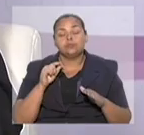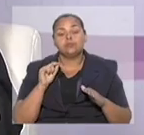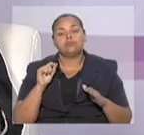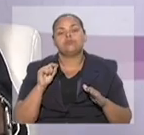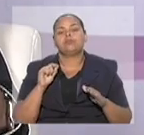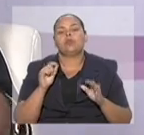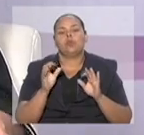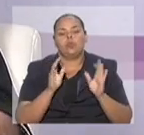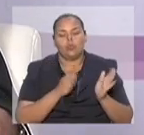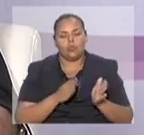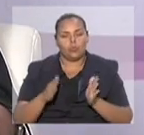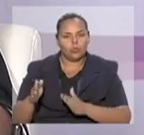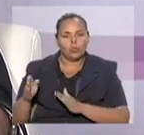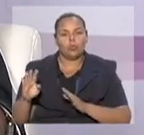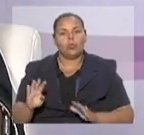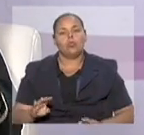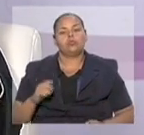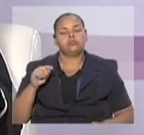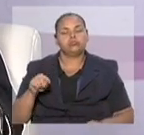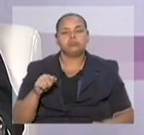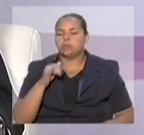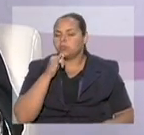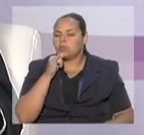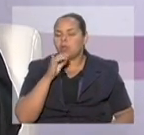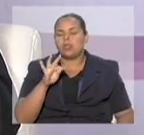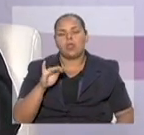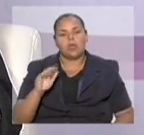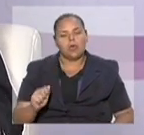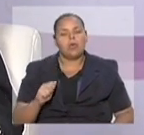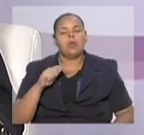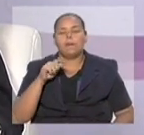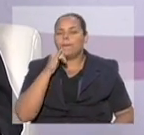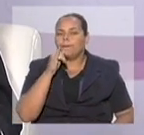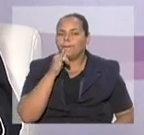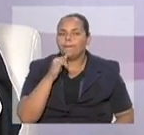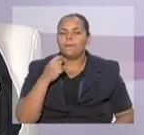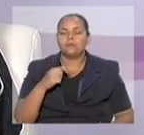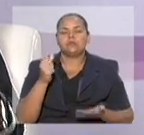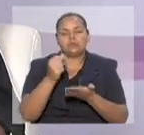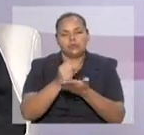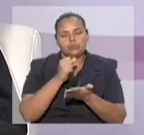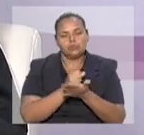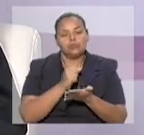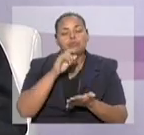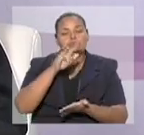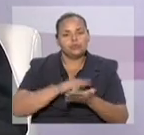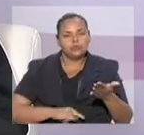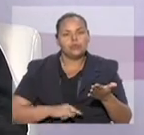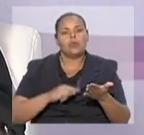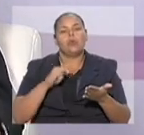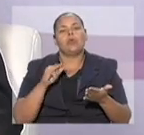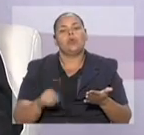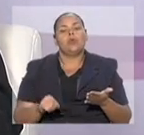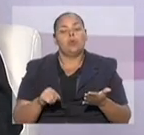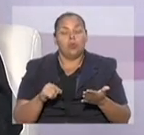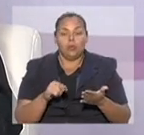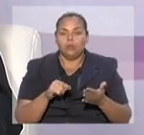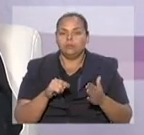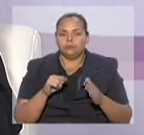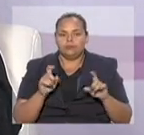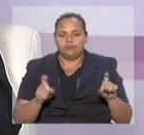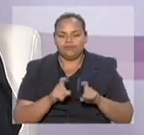detalhada organização técnica dessa rede, com protocolos clínicos, com modelo de encaminhamento, com sistemas de informação